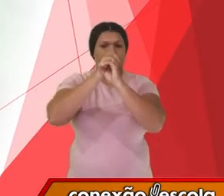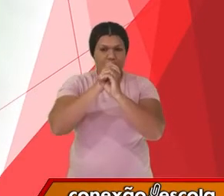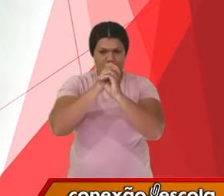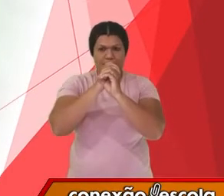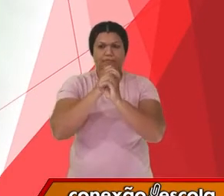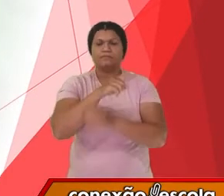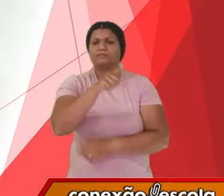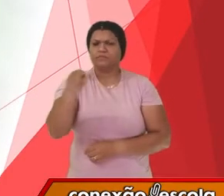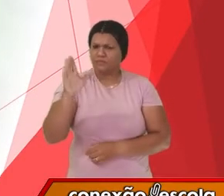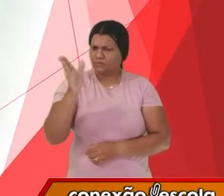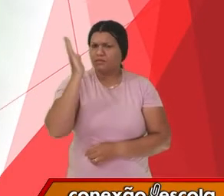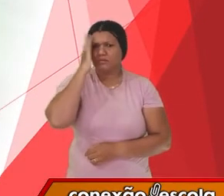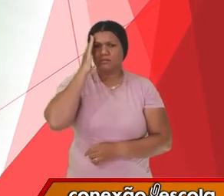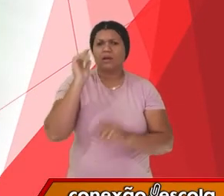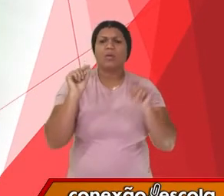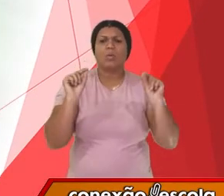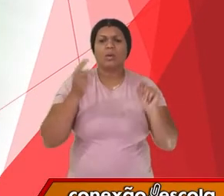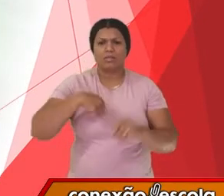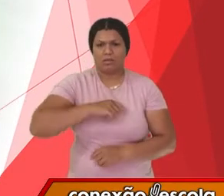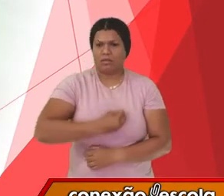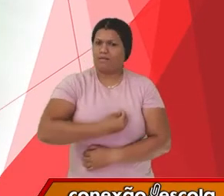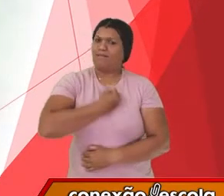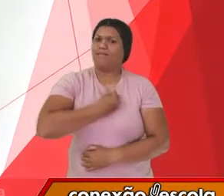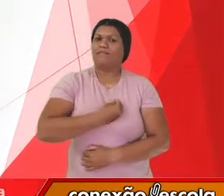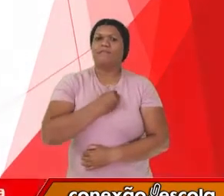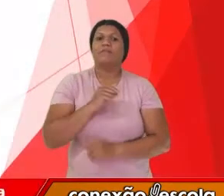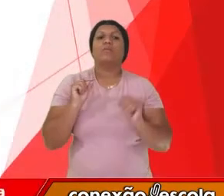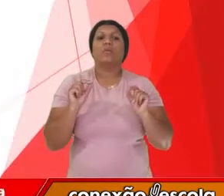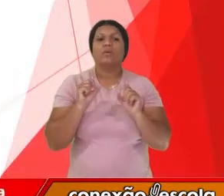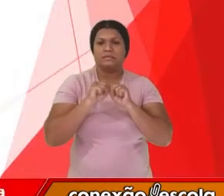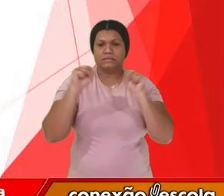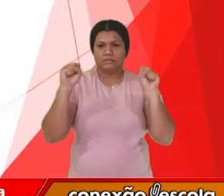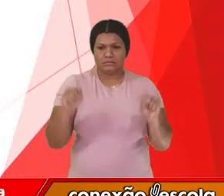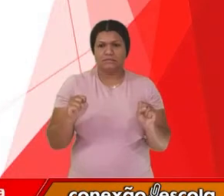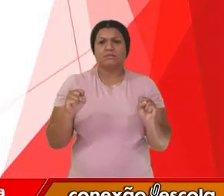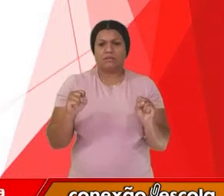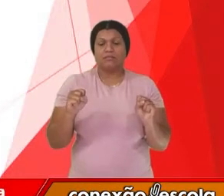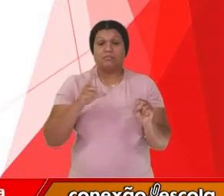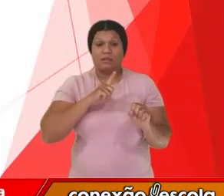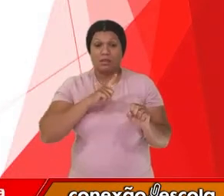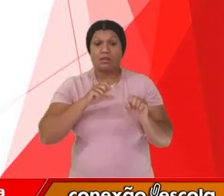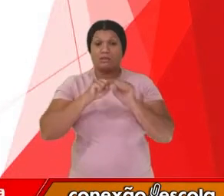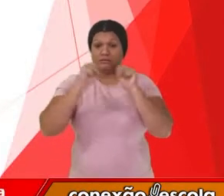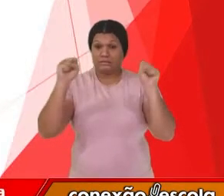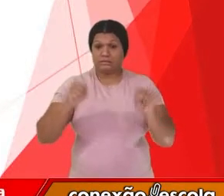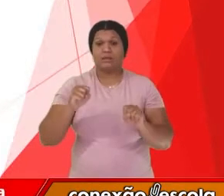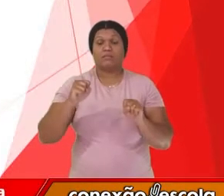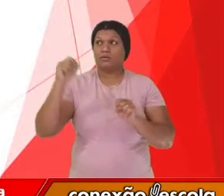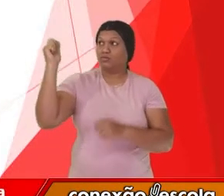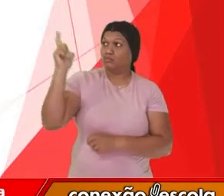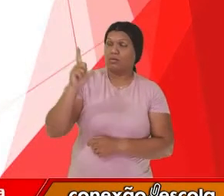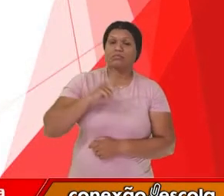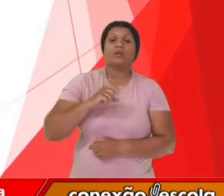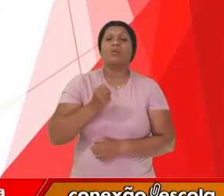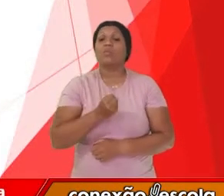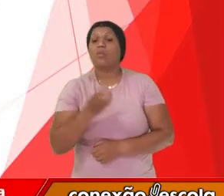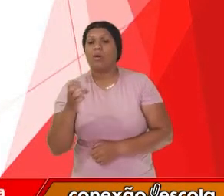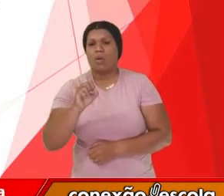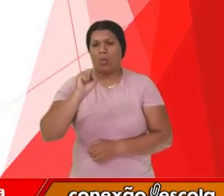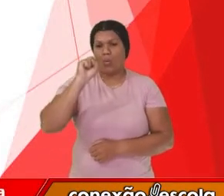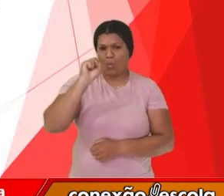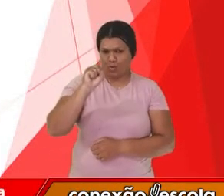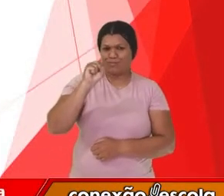Você já sabe que nós vivemos um sistema solar no qual possui 8 planetas.